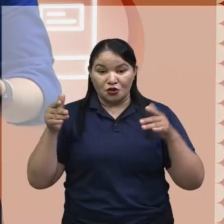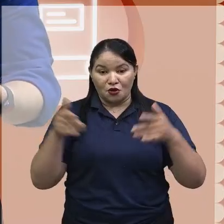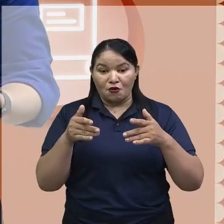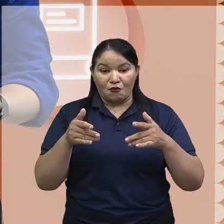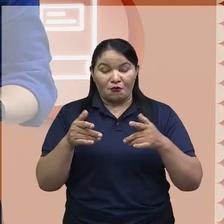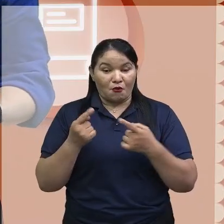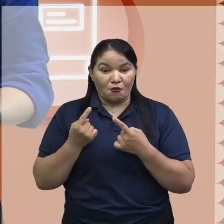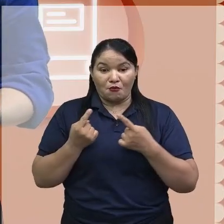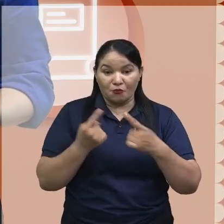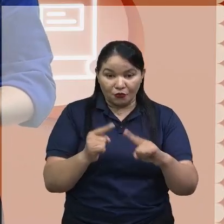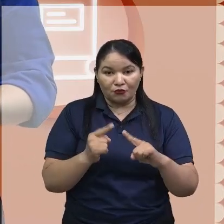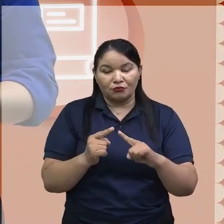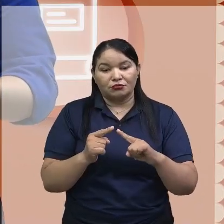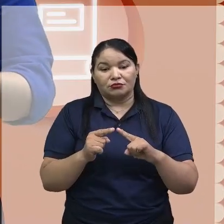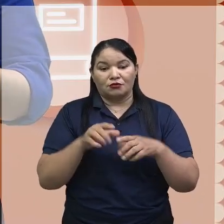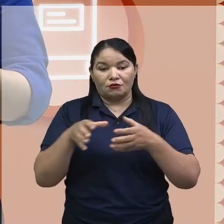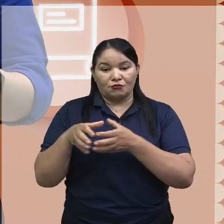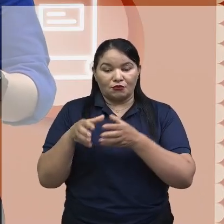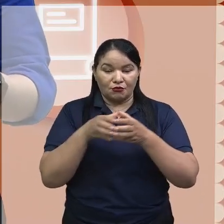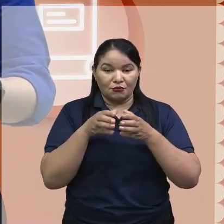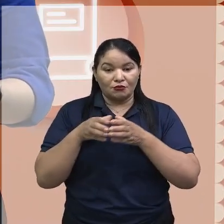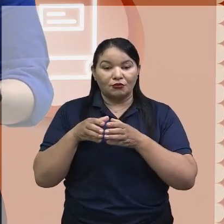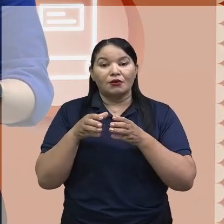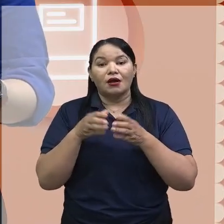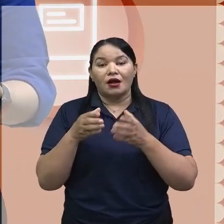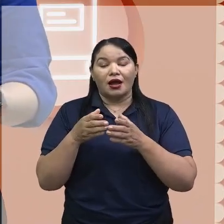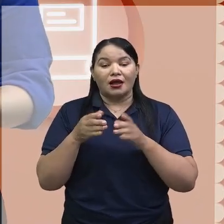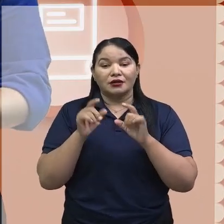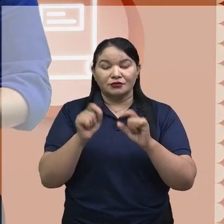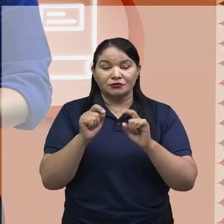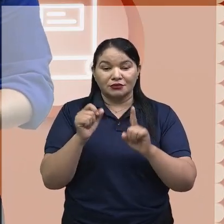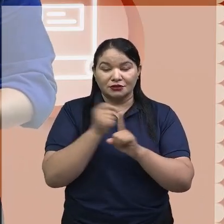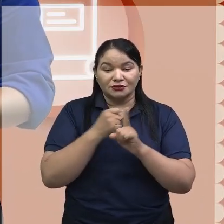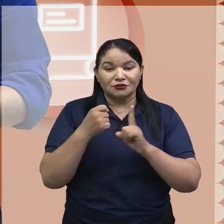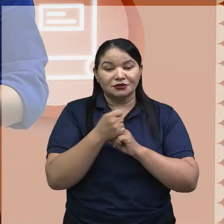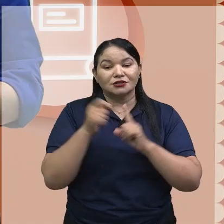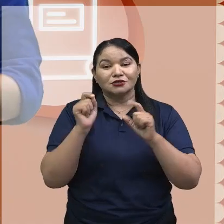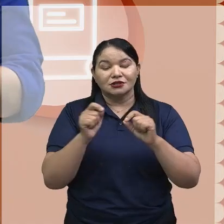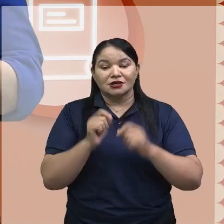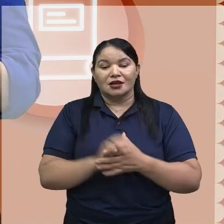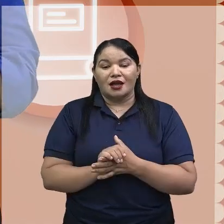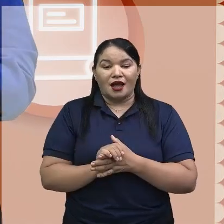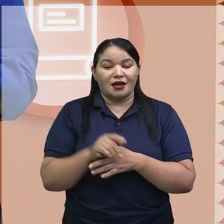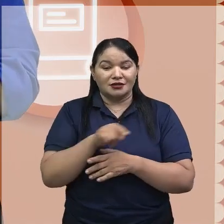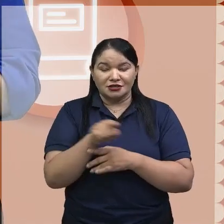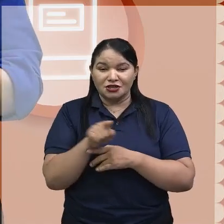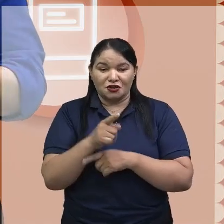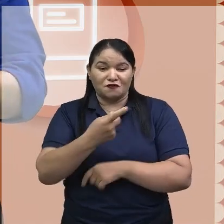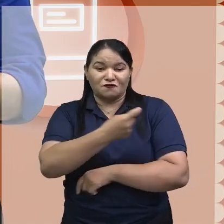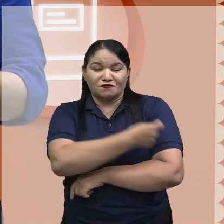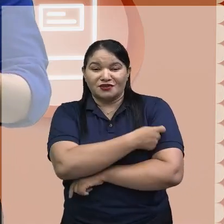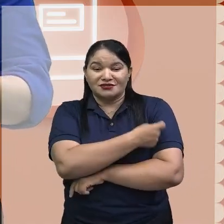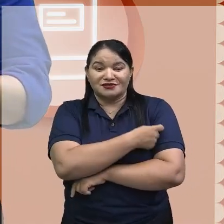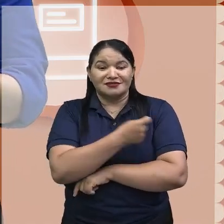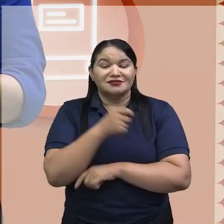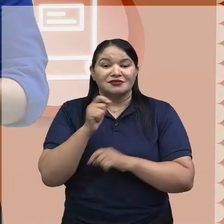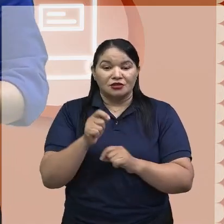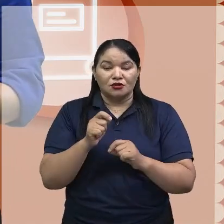as forças sanitaristas para evitar que o processo de vacina